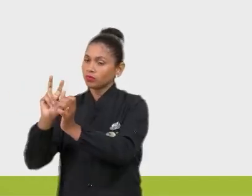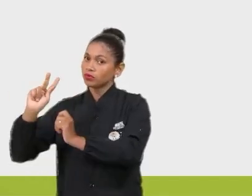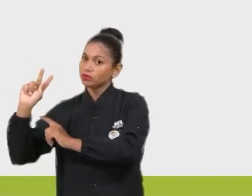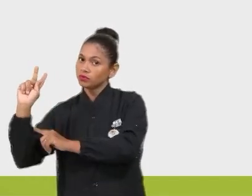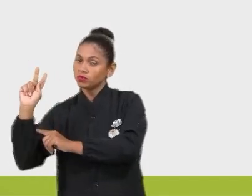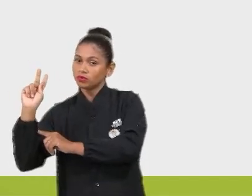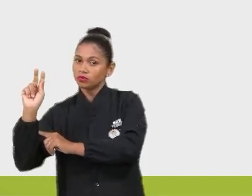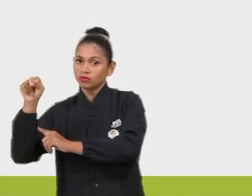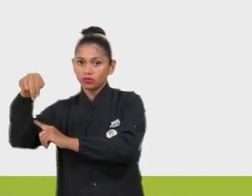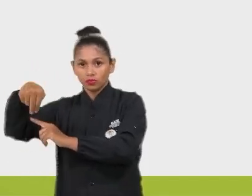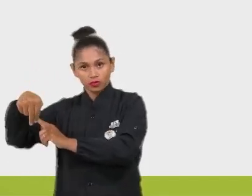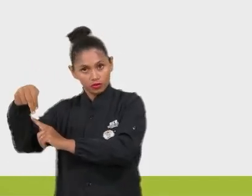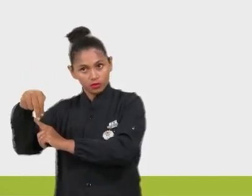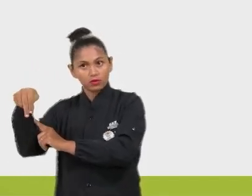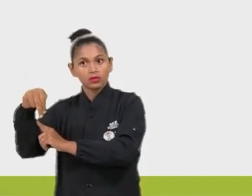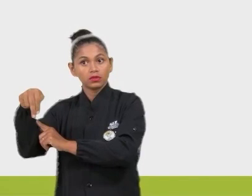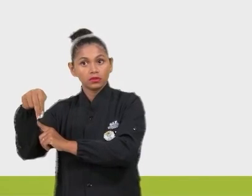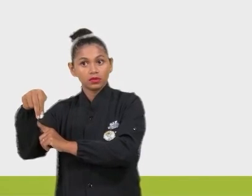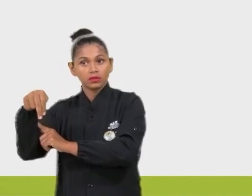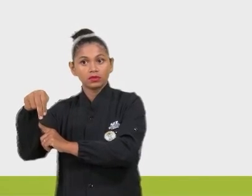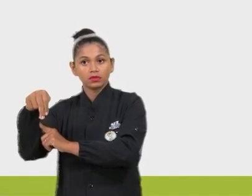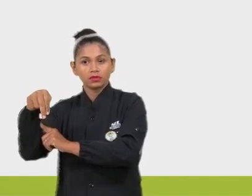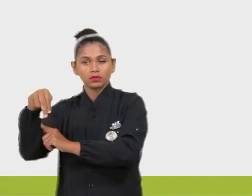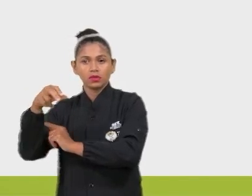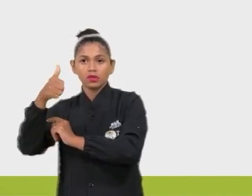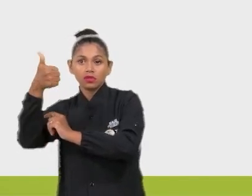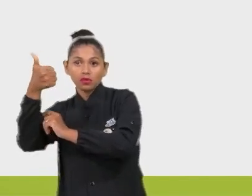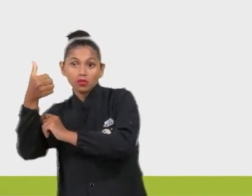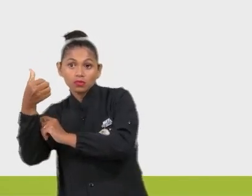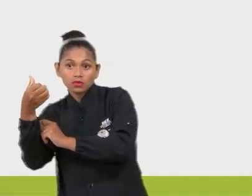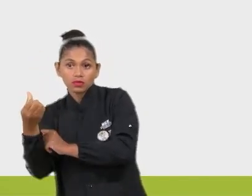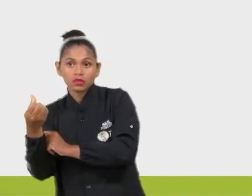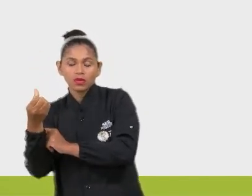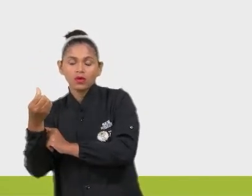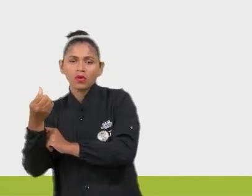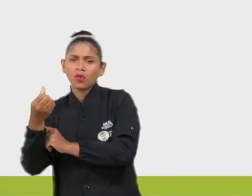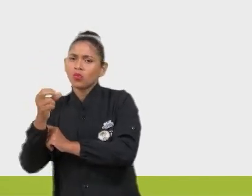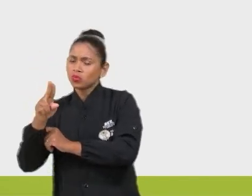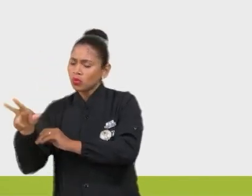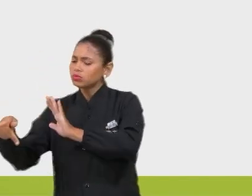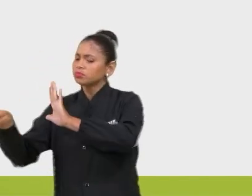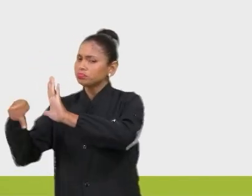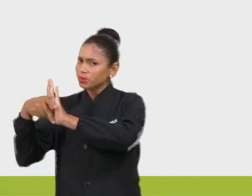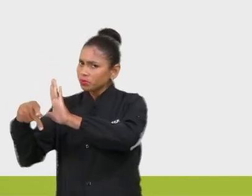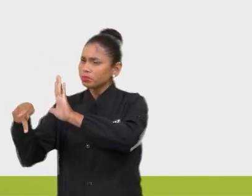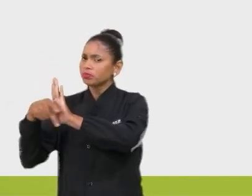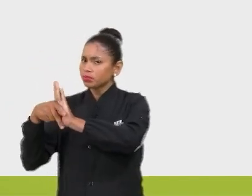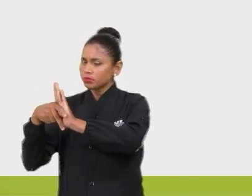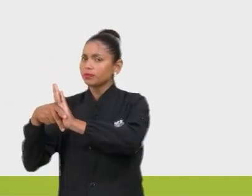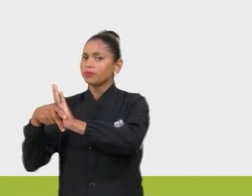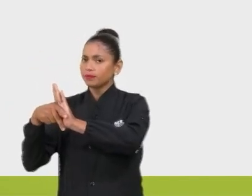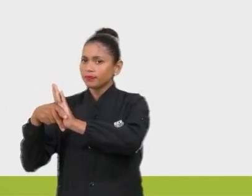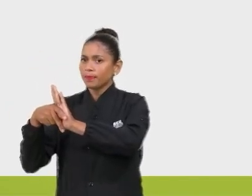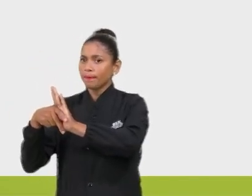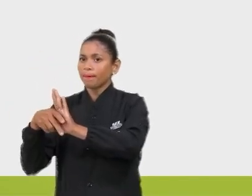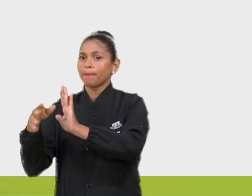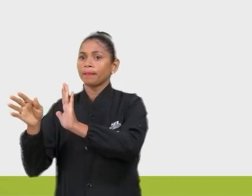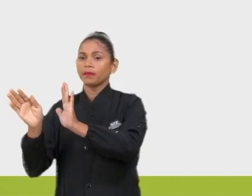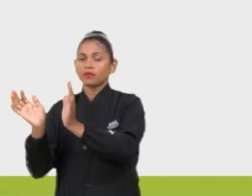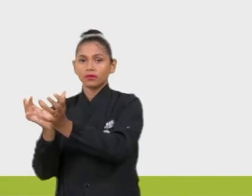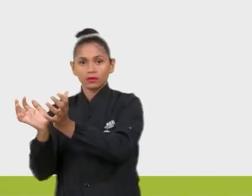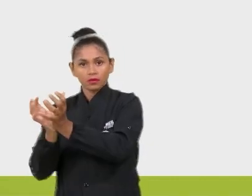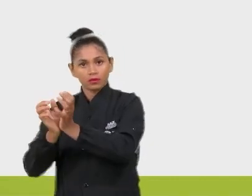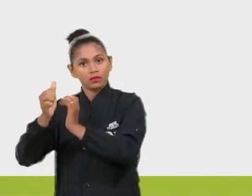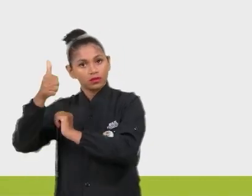grupo 16 já vai ter um nome aí bem específico, tá? Então, a família lá do grupo